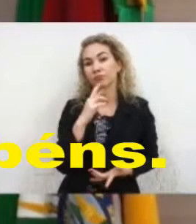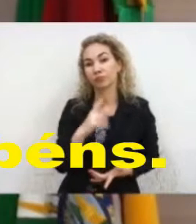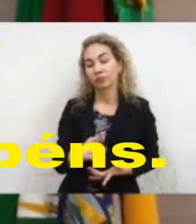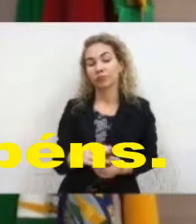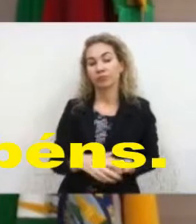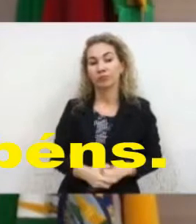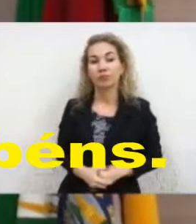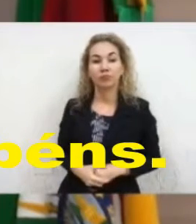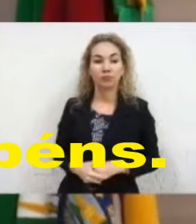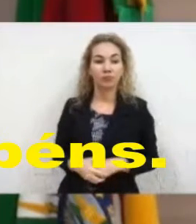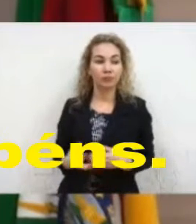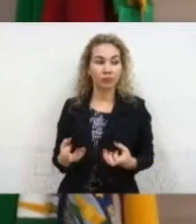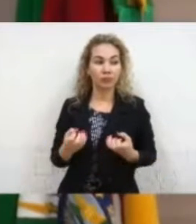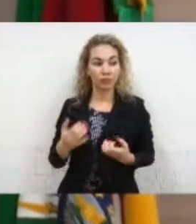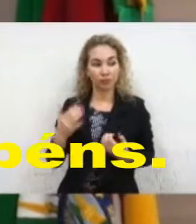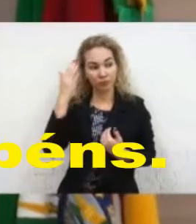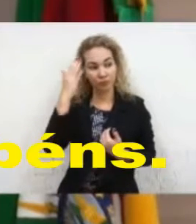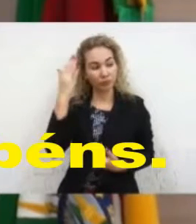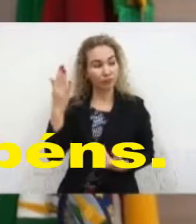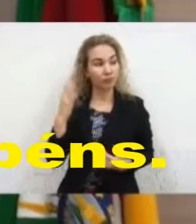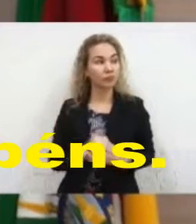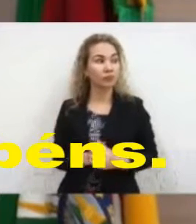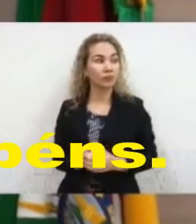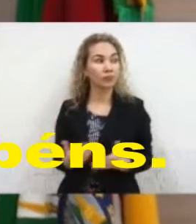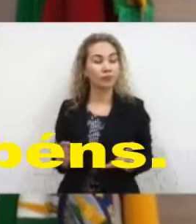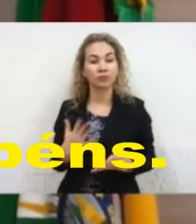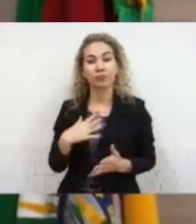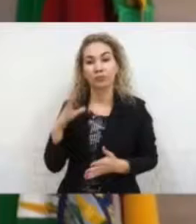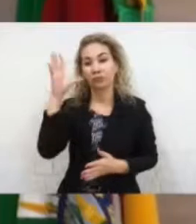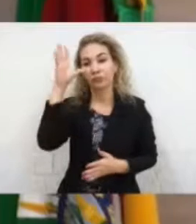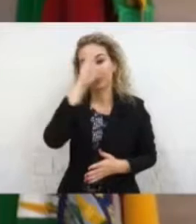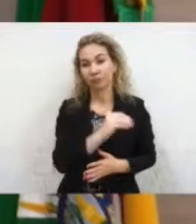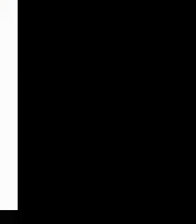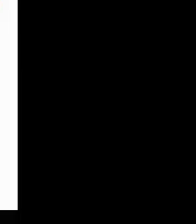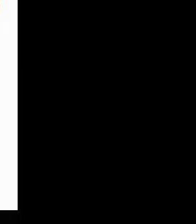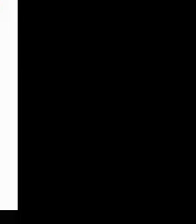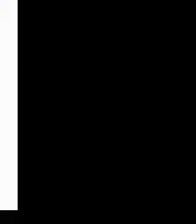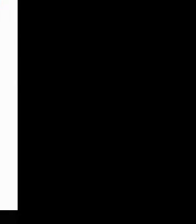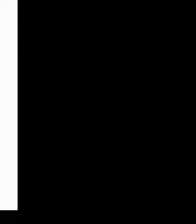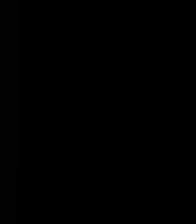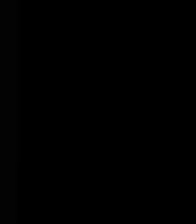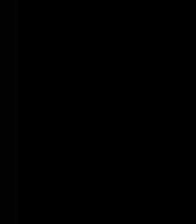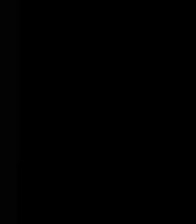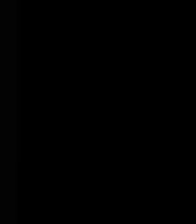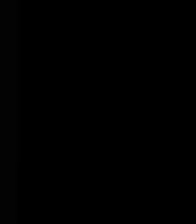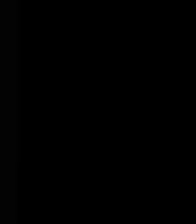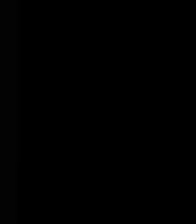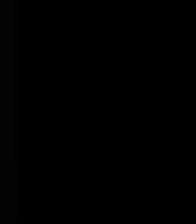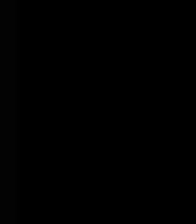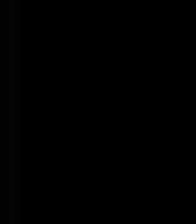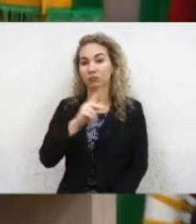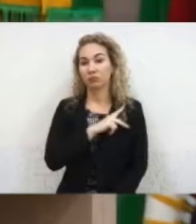Os novinhos estão de parabéns. Os novinhos estão de parabéns.